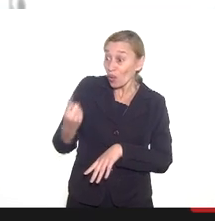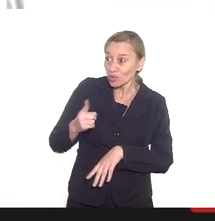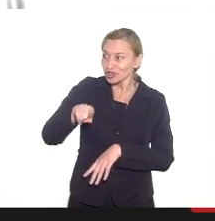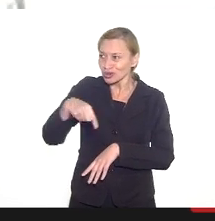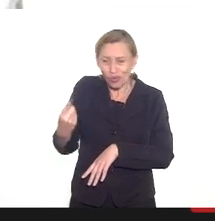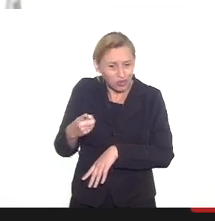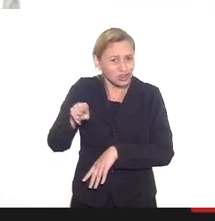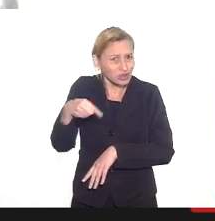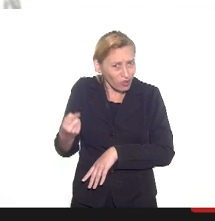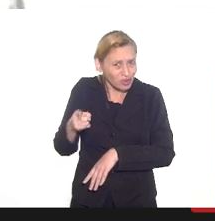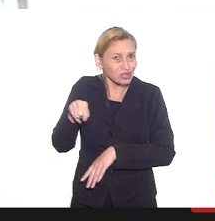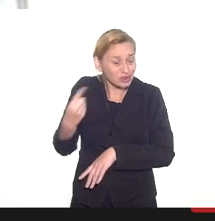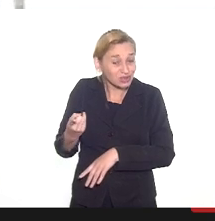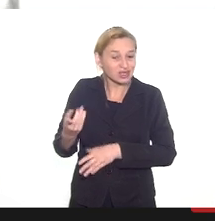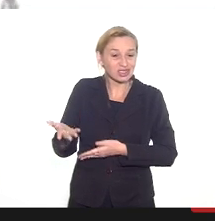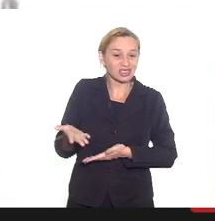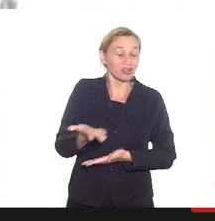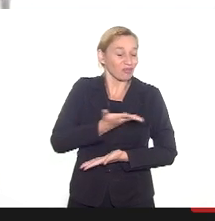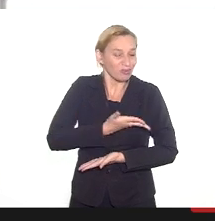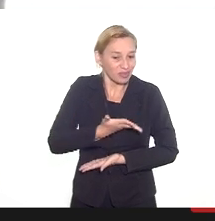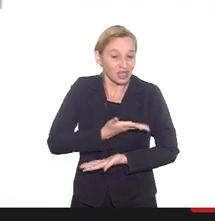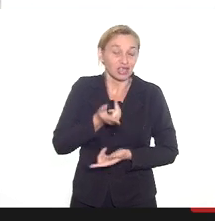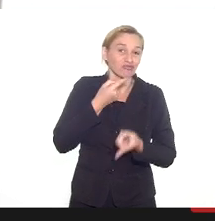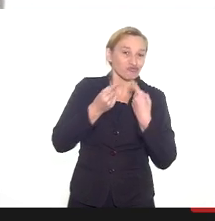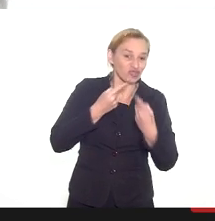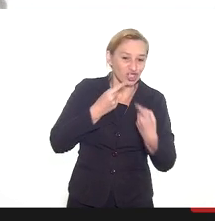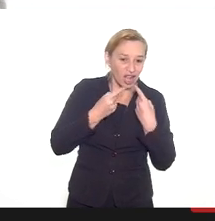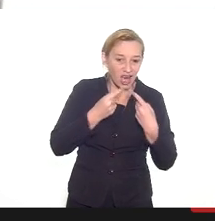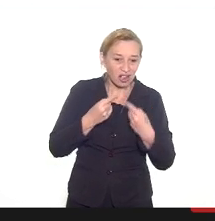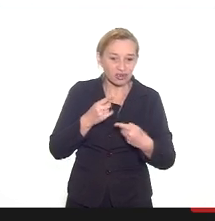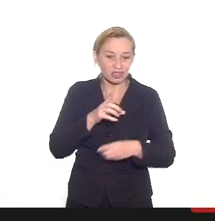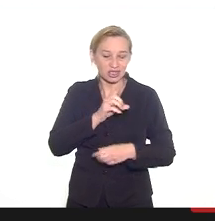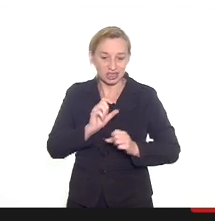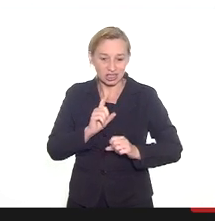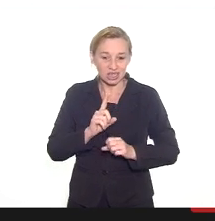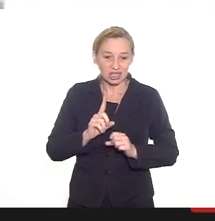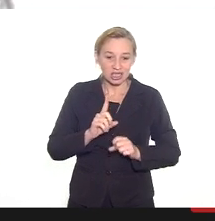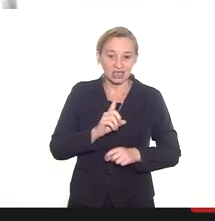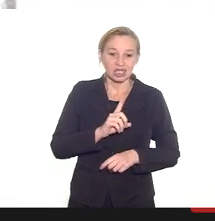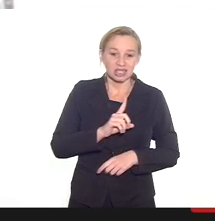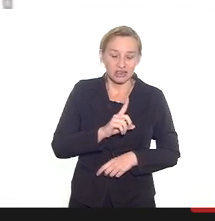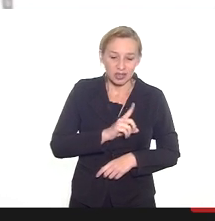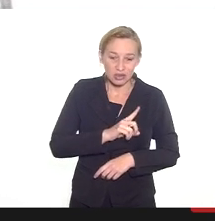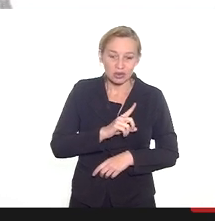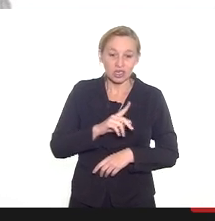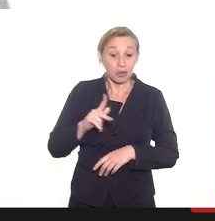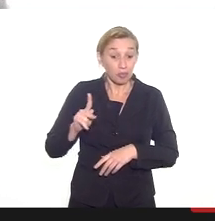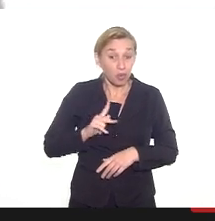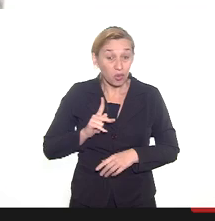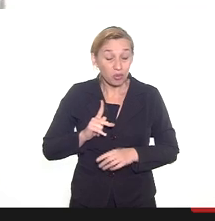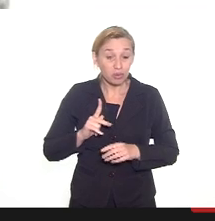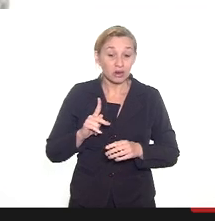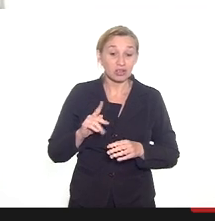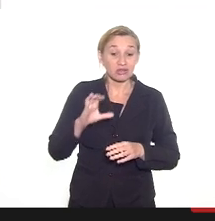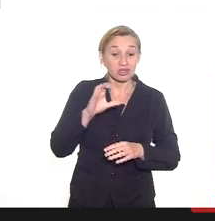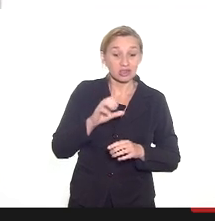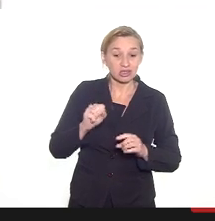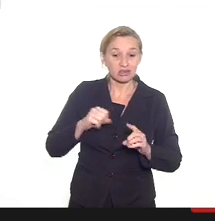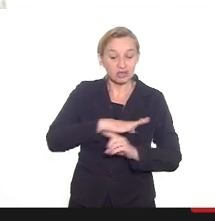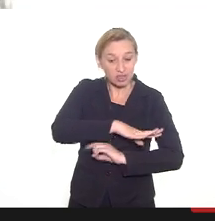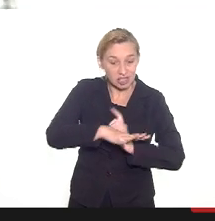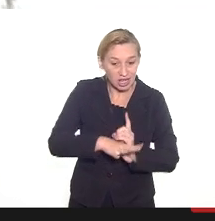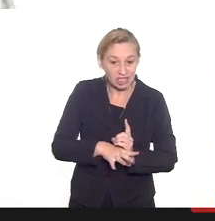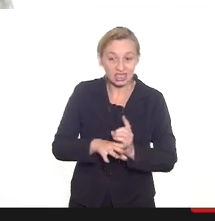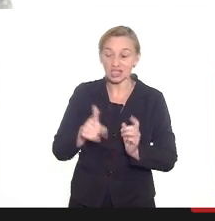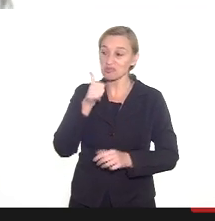tantas que são parceiras, né, no diálogo com a Defensoria, da Defensoria com a sociedade civil, sobretudo essas